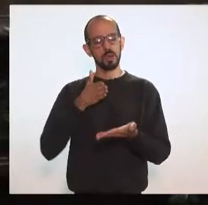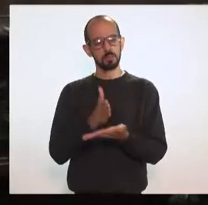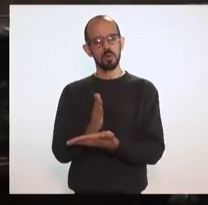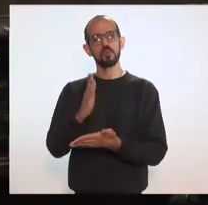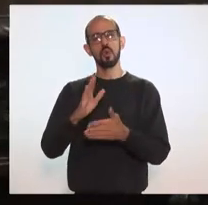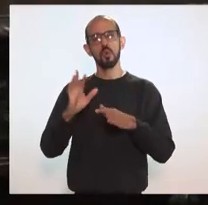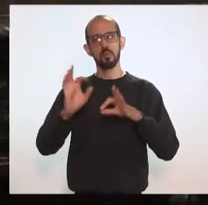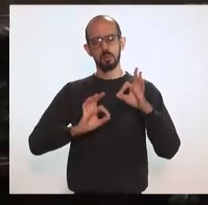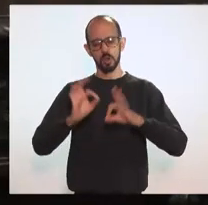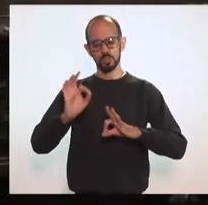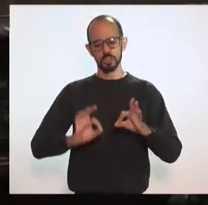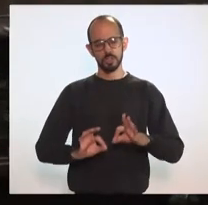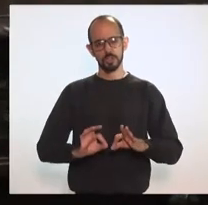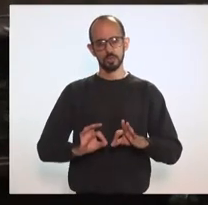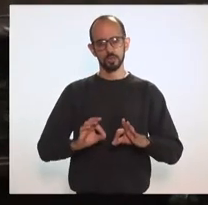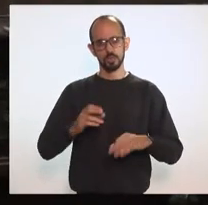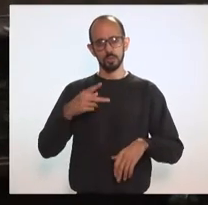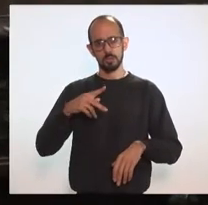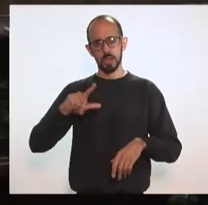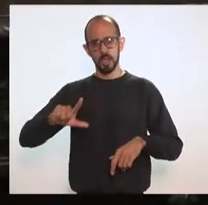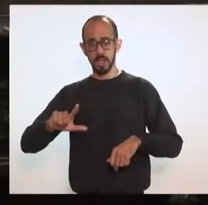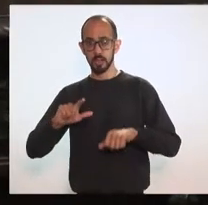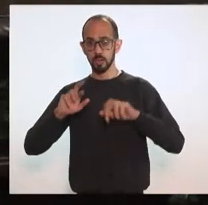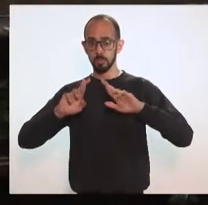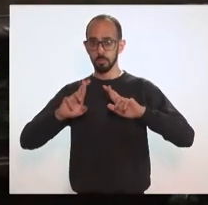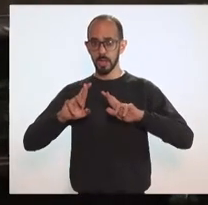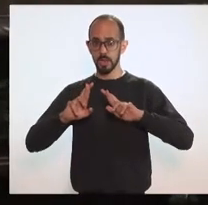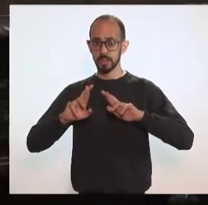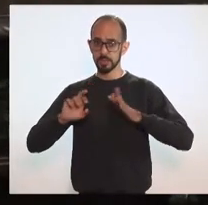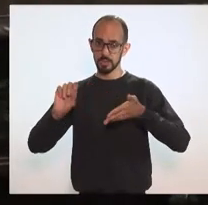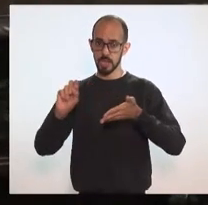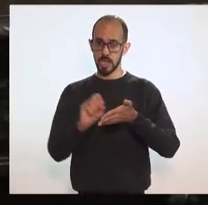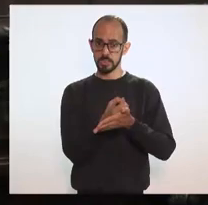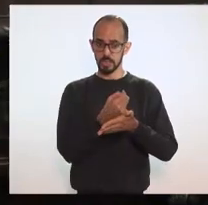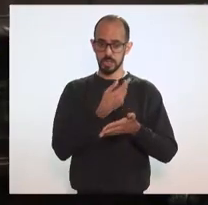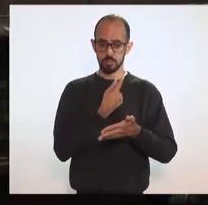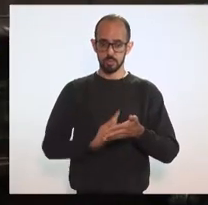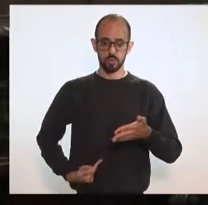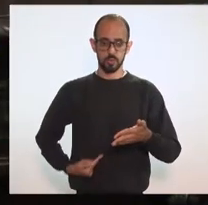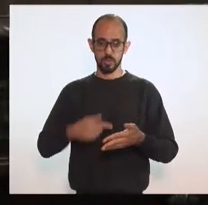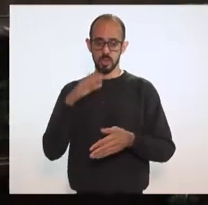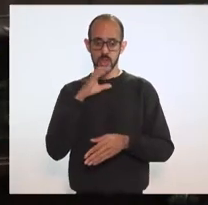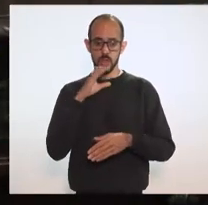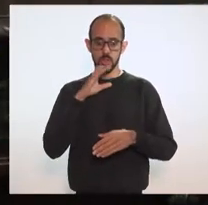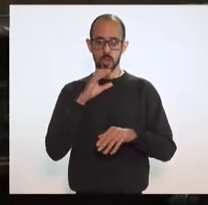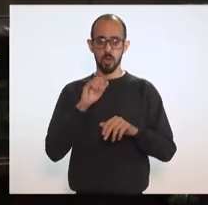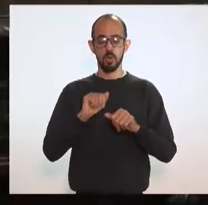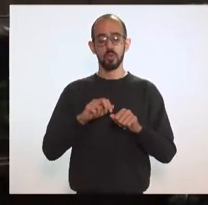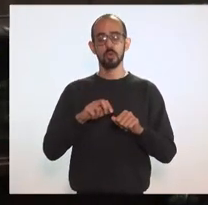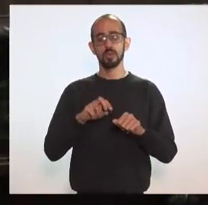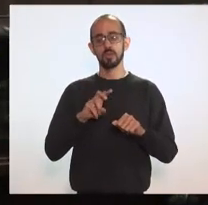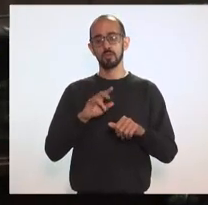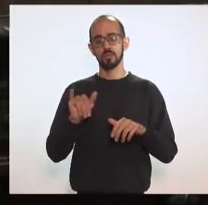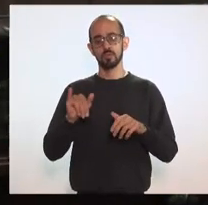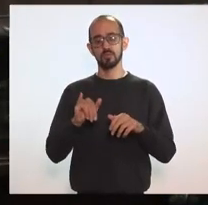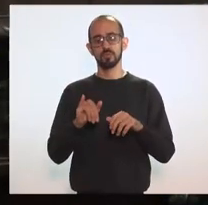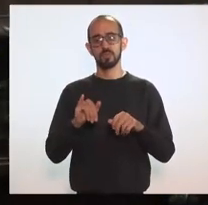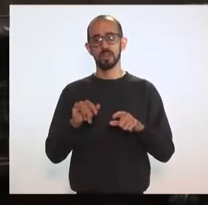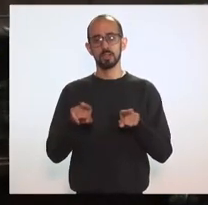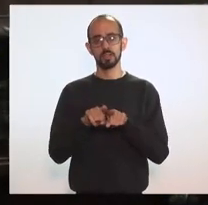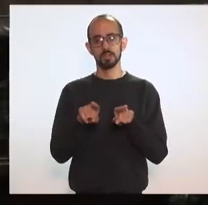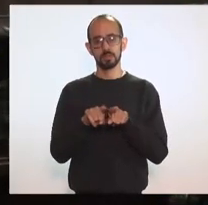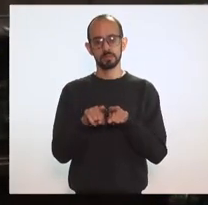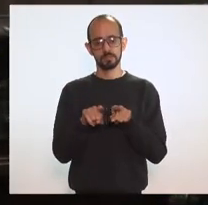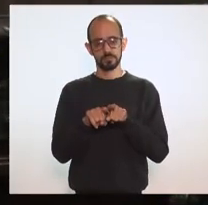o projeto Espero que seja previamente selecionado e passa a figurar no acabou-se o legal Fluminense